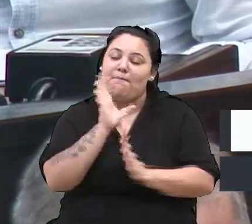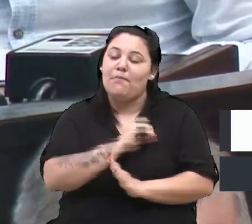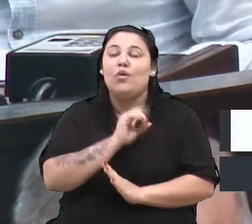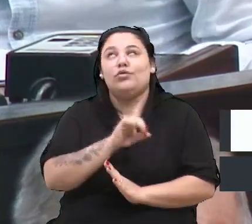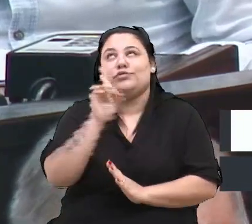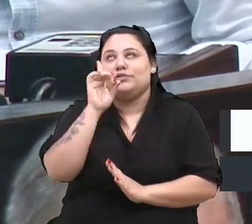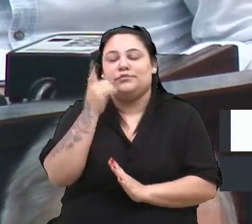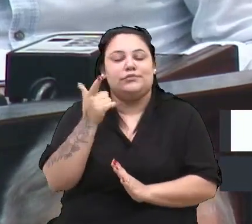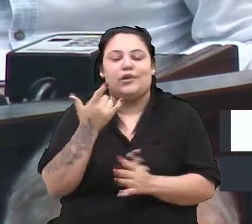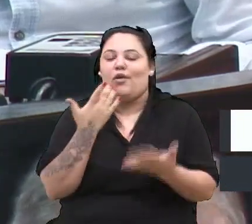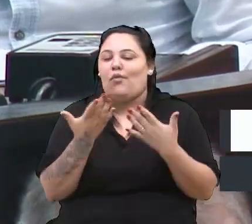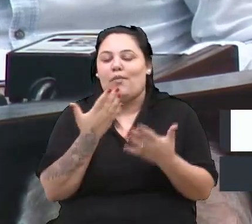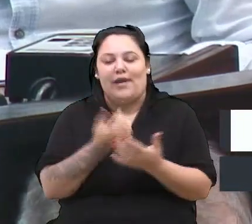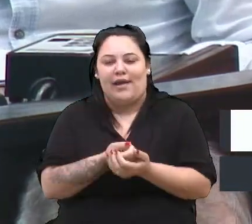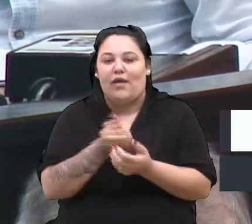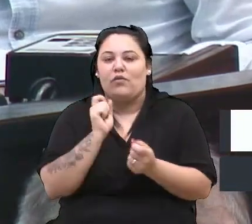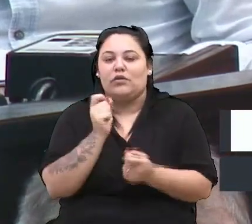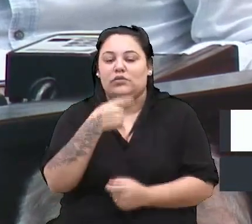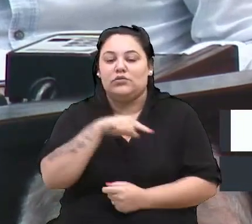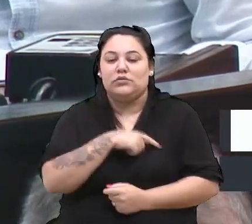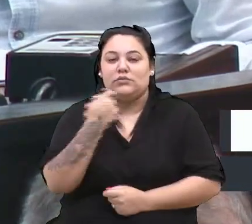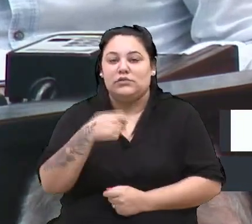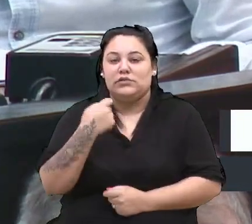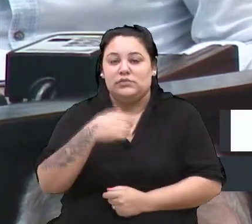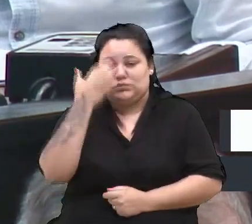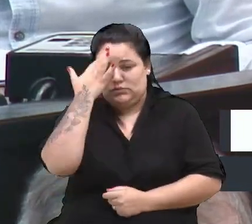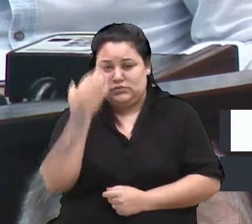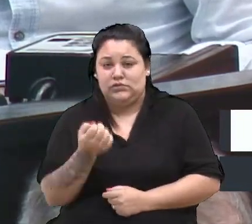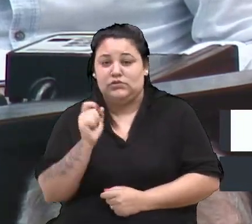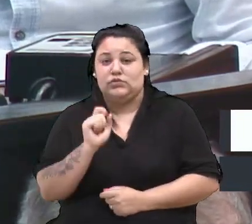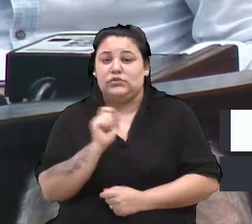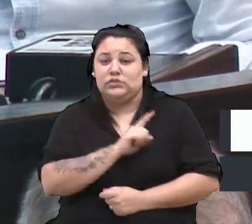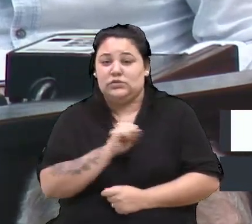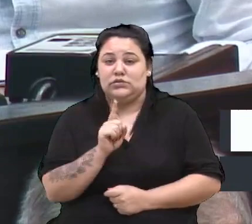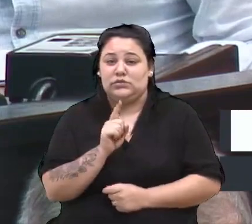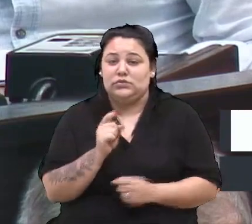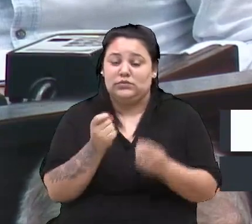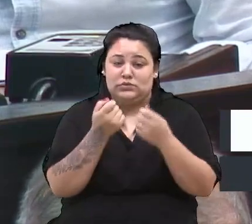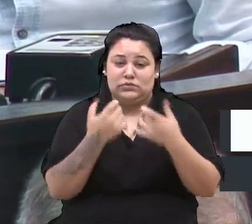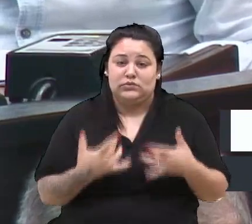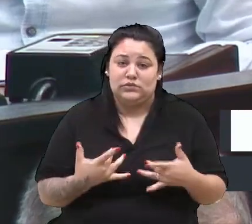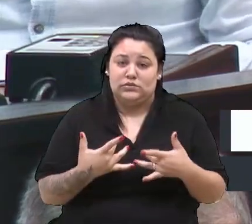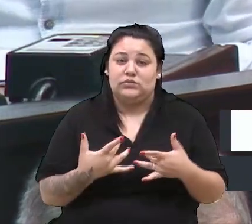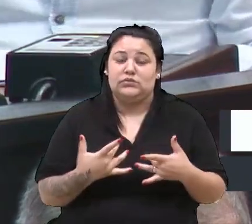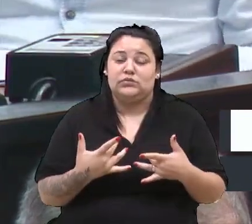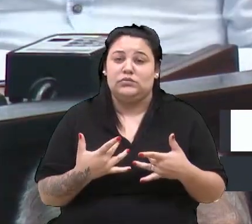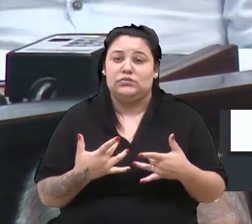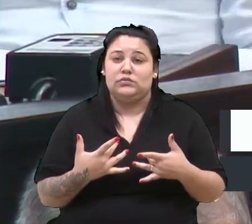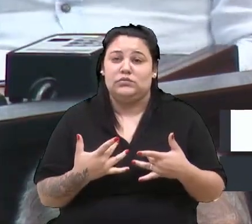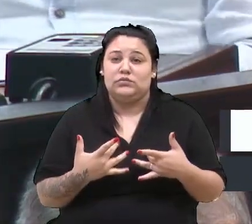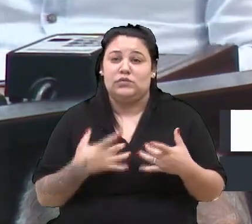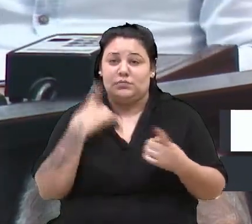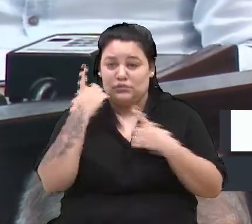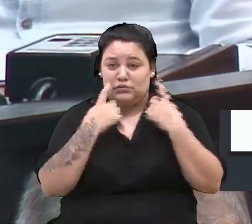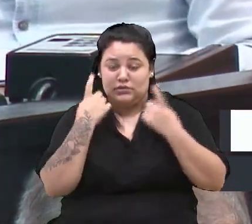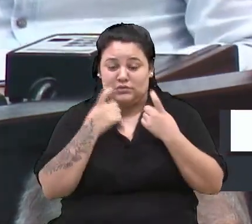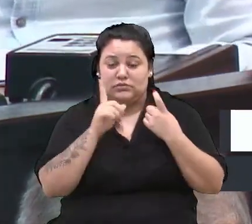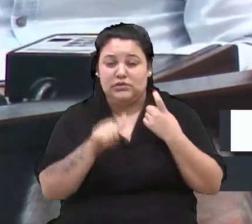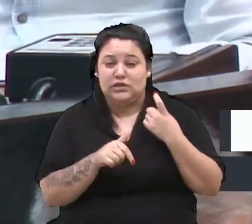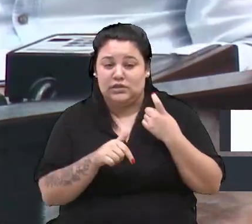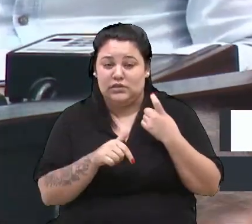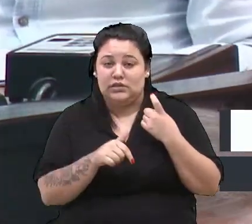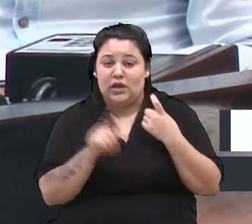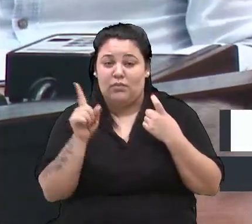nós precisamos também entender, o que não foi aqui mencionado, da preocupação que é do veto que